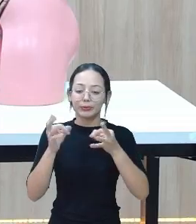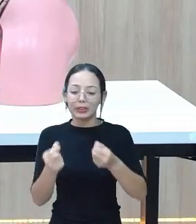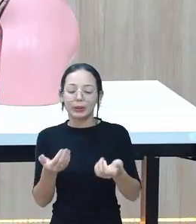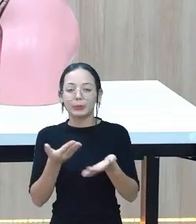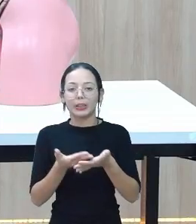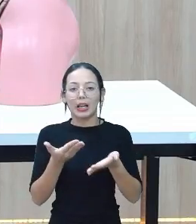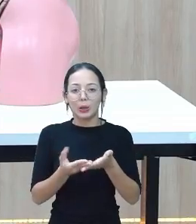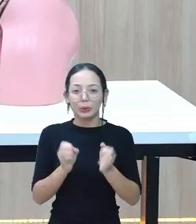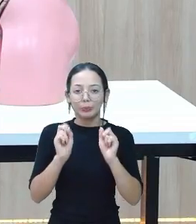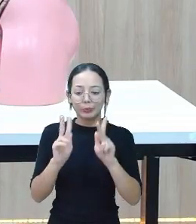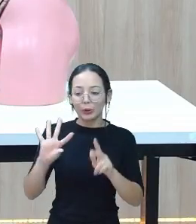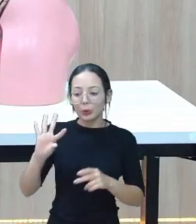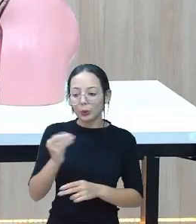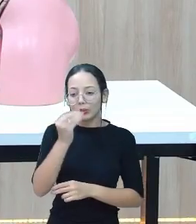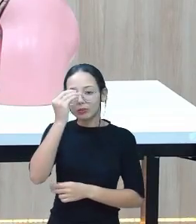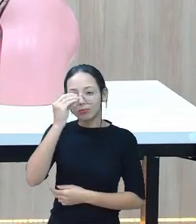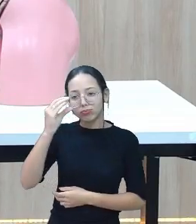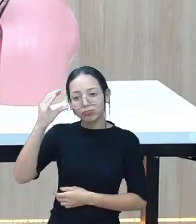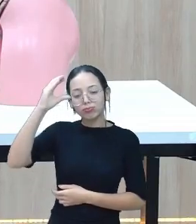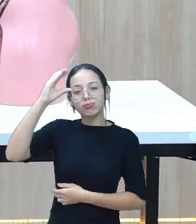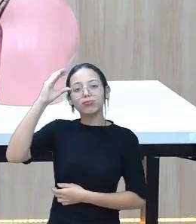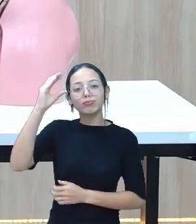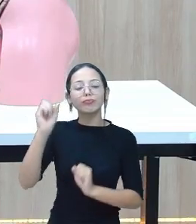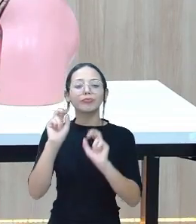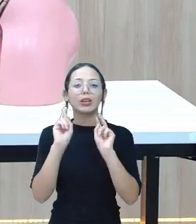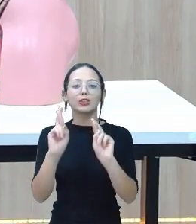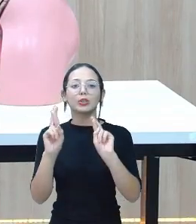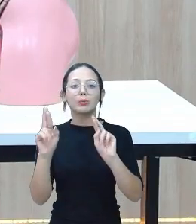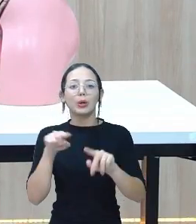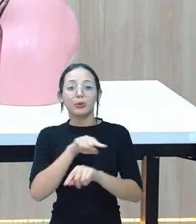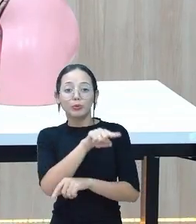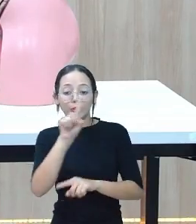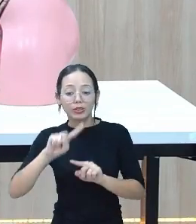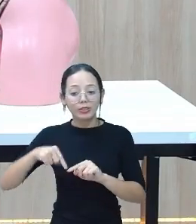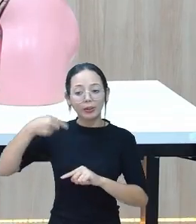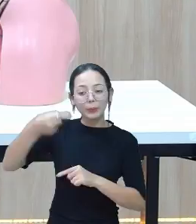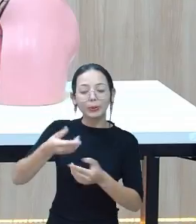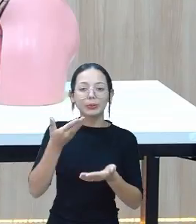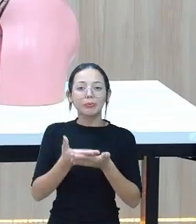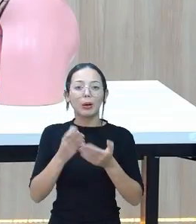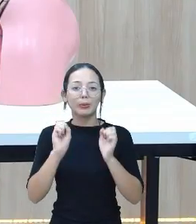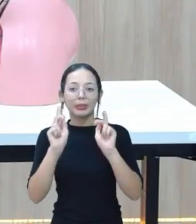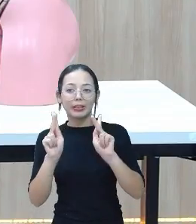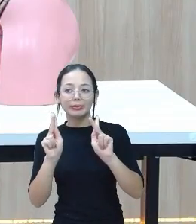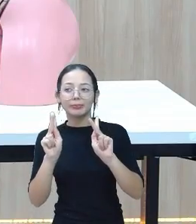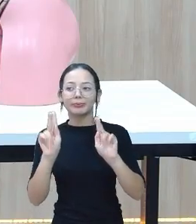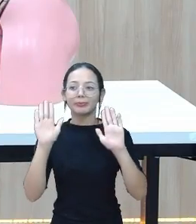fim dessa viagem do conhecimento. Eu espero todos vocês na próxima aula.